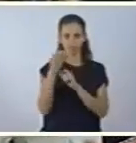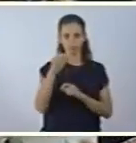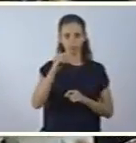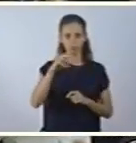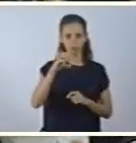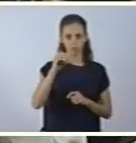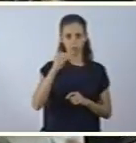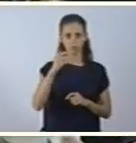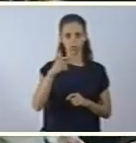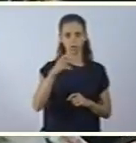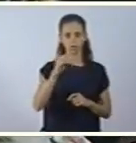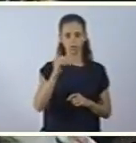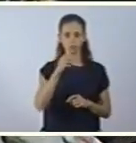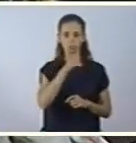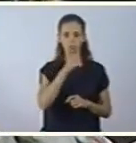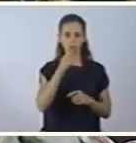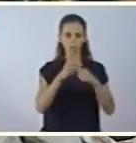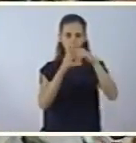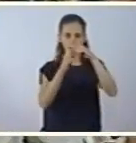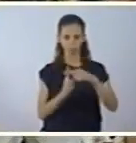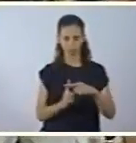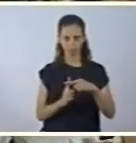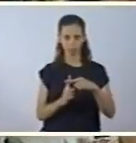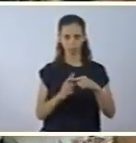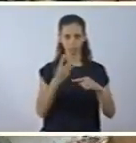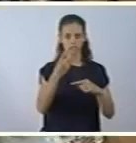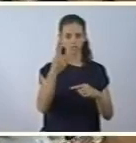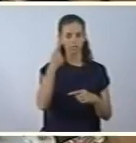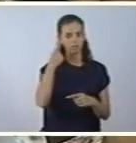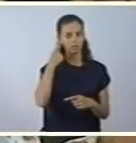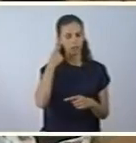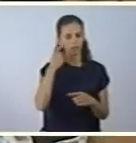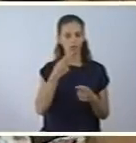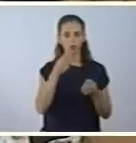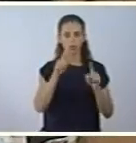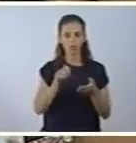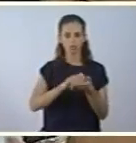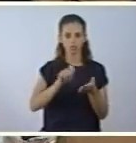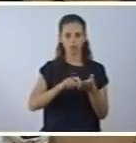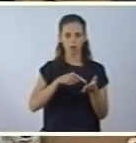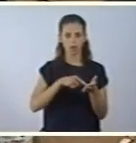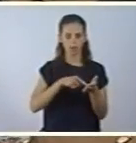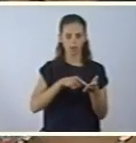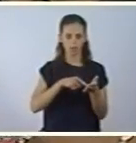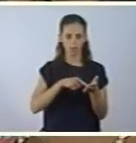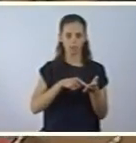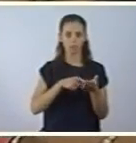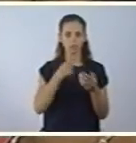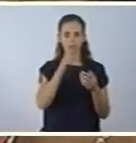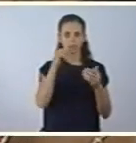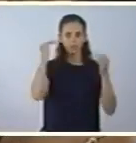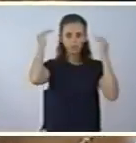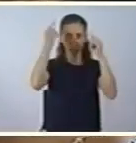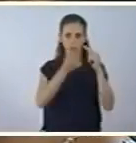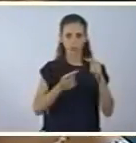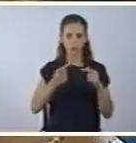sob Pôncio Pilatos. Padeceu e foi sepultado. Ressuscitou ao terceiro dia, conforme as Escrituras. E